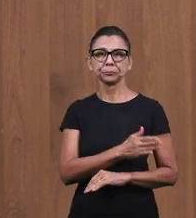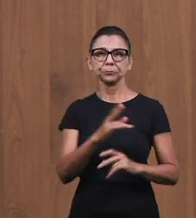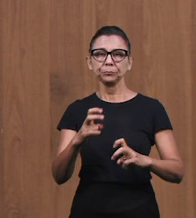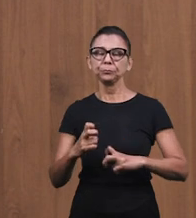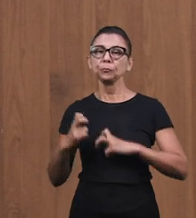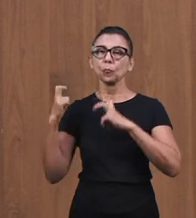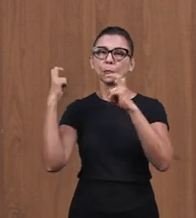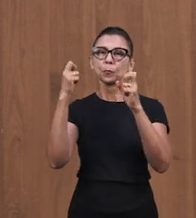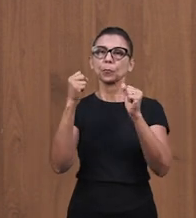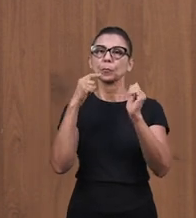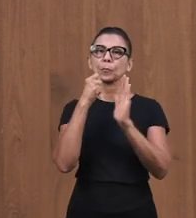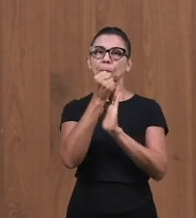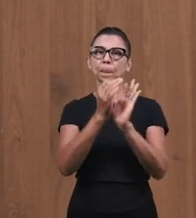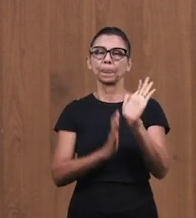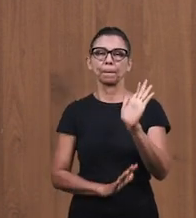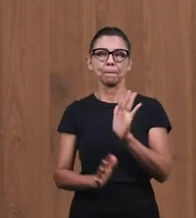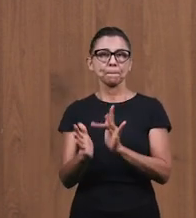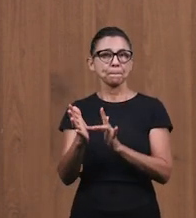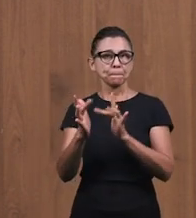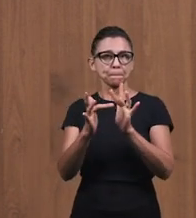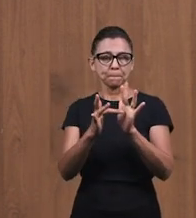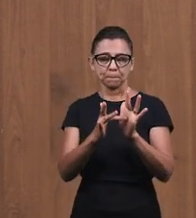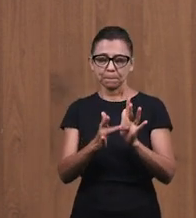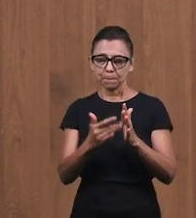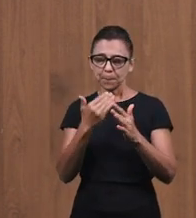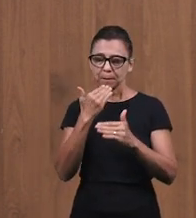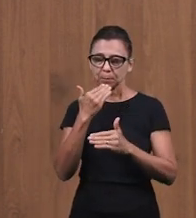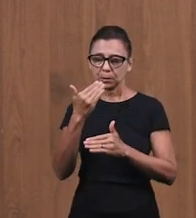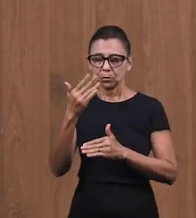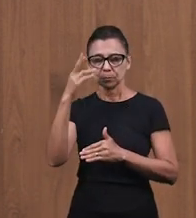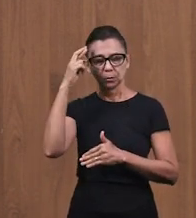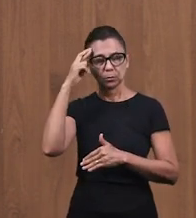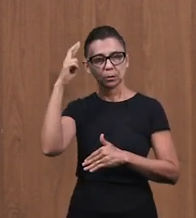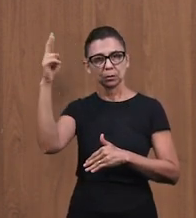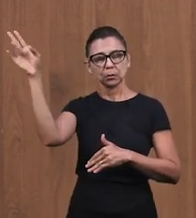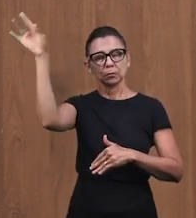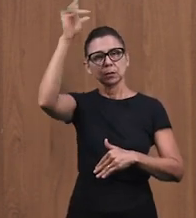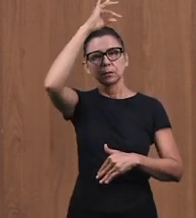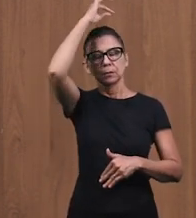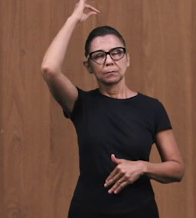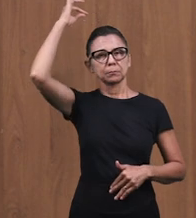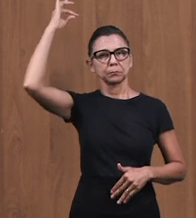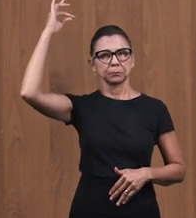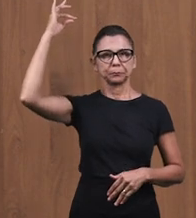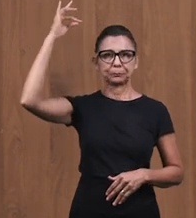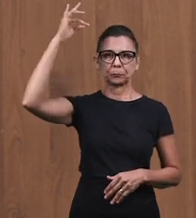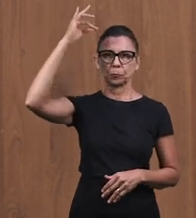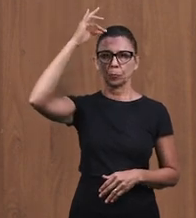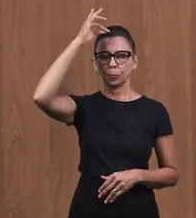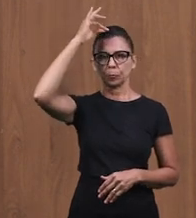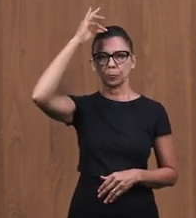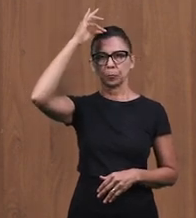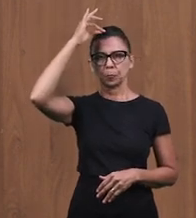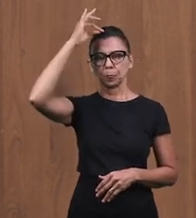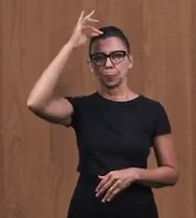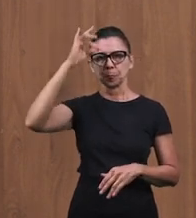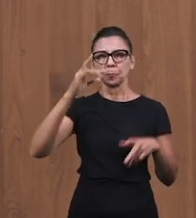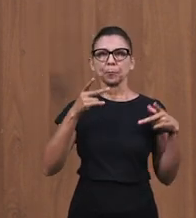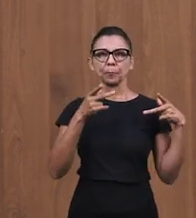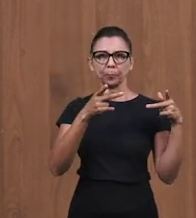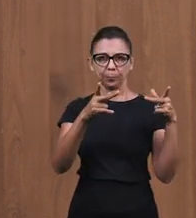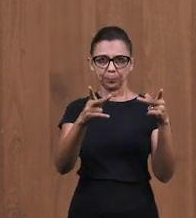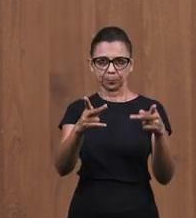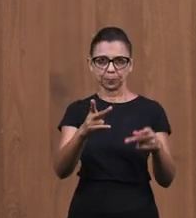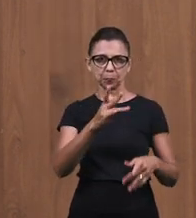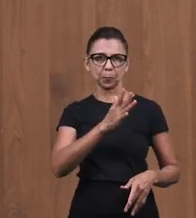pelo poder e a vida que há no sangue de Jesus e suplicamos, Senhor, que o Teu Espírito Santo, nesta hora,